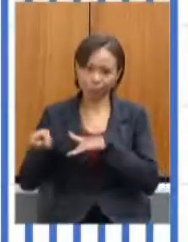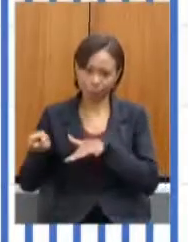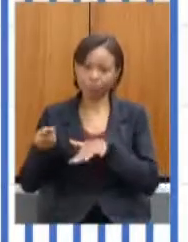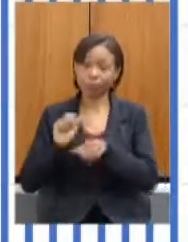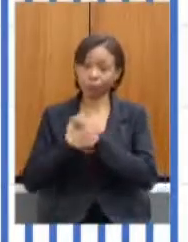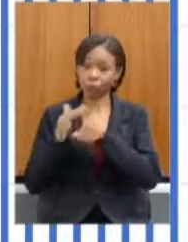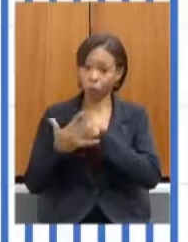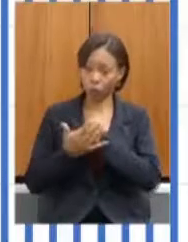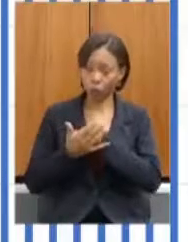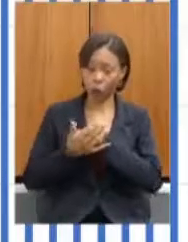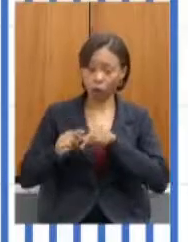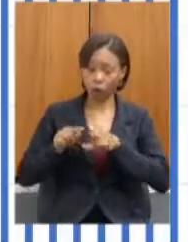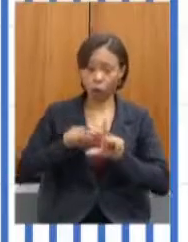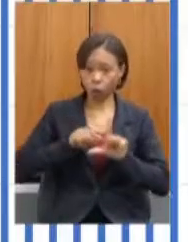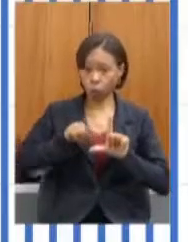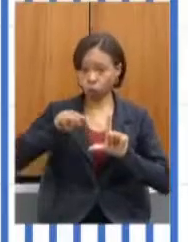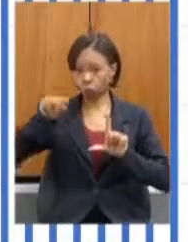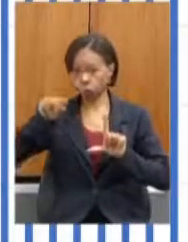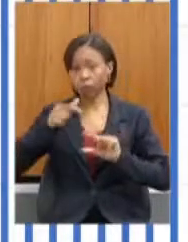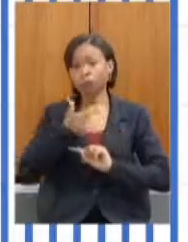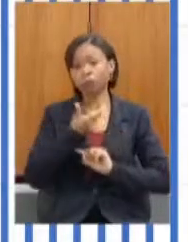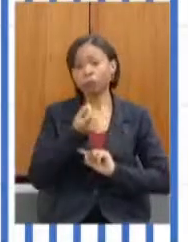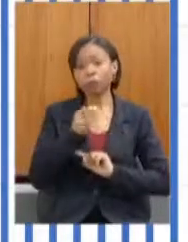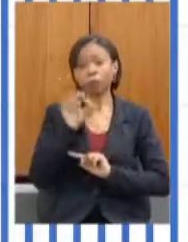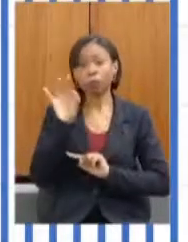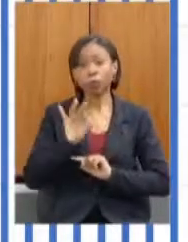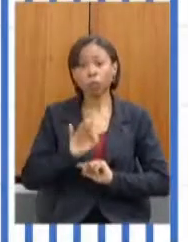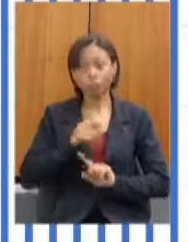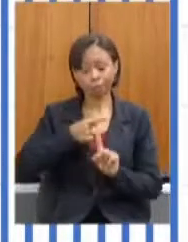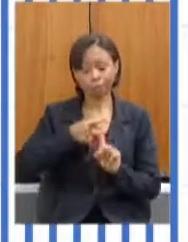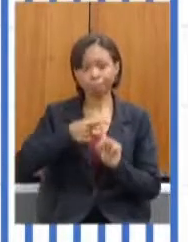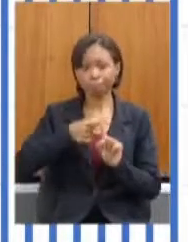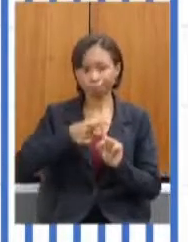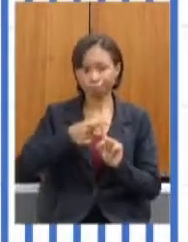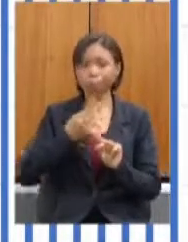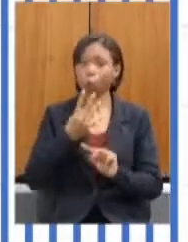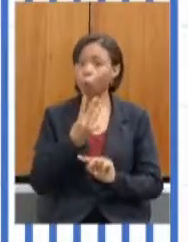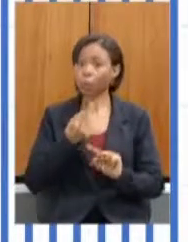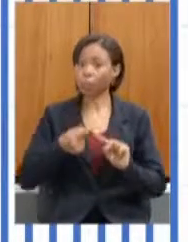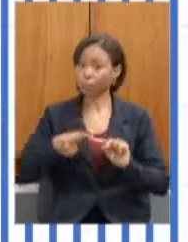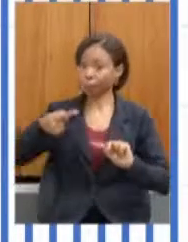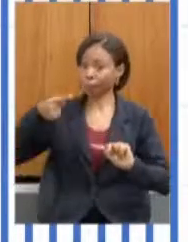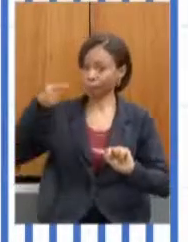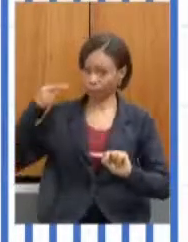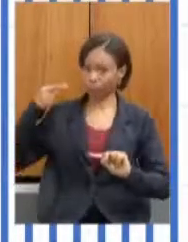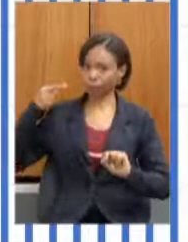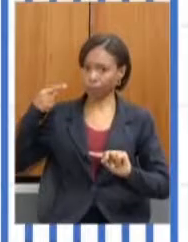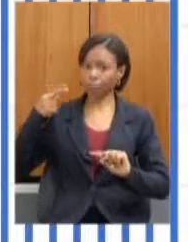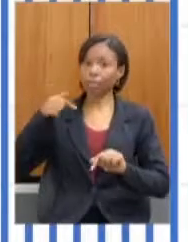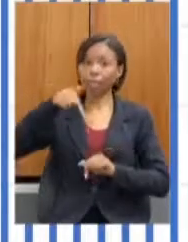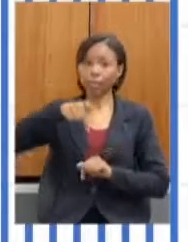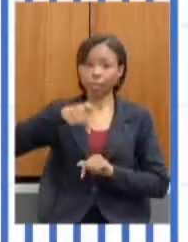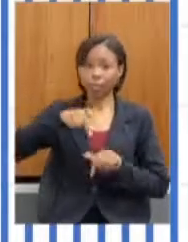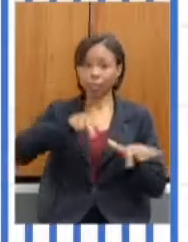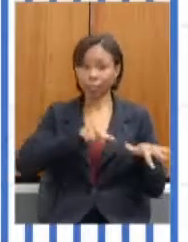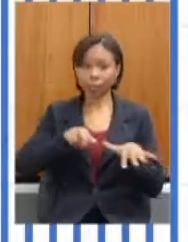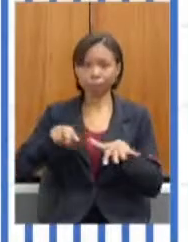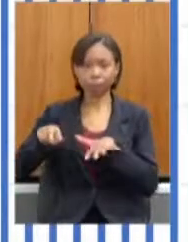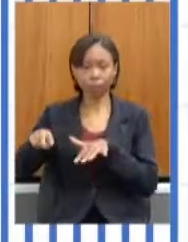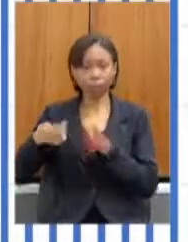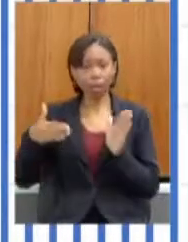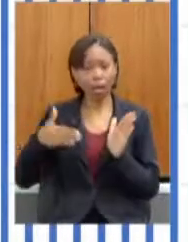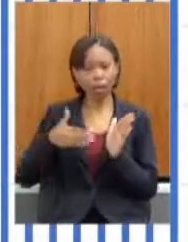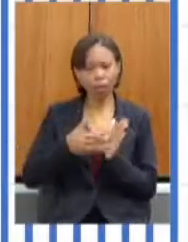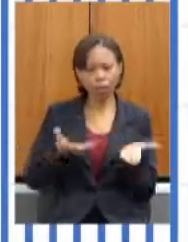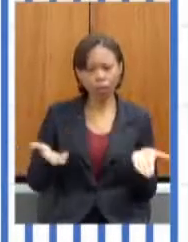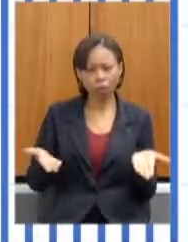tivemos o pico chegamos a ter vinte por cento de positividade na quatro semanas atrás e essa semana nós estamos até